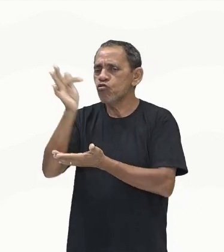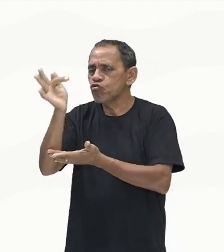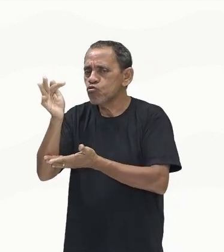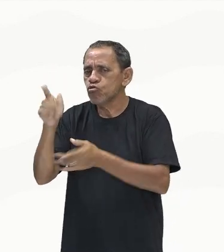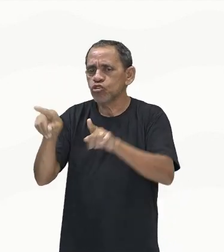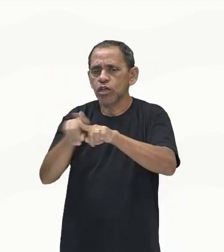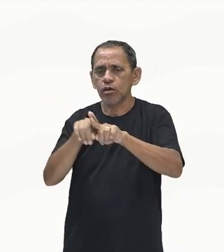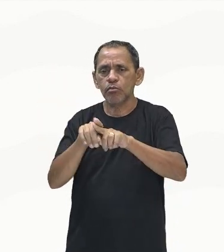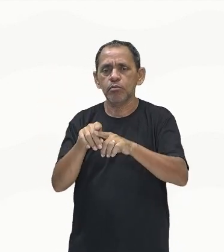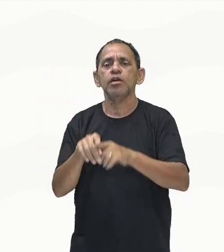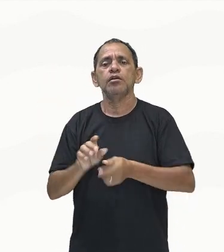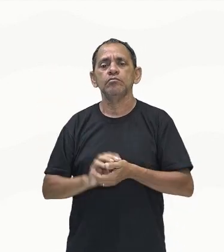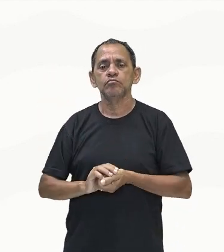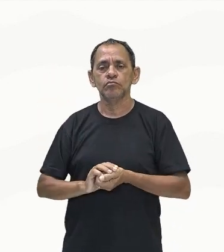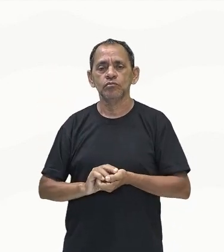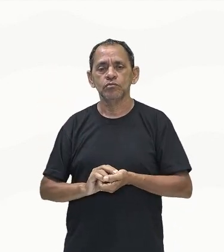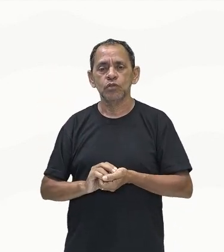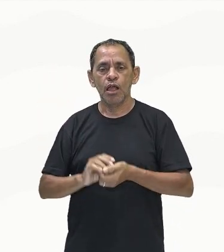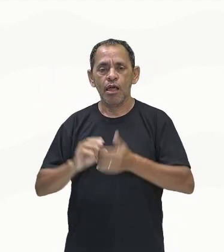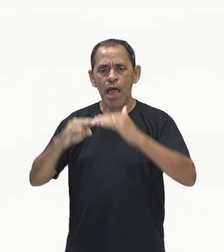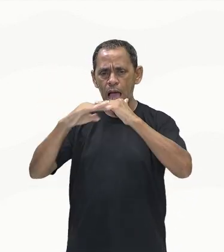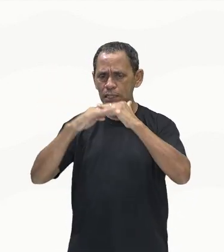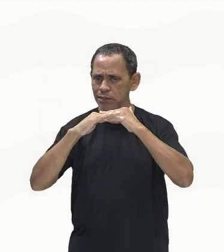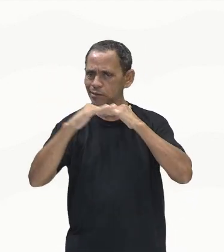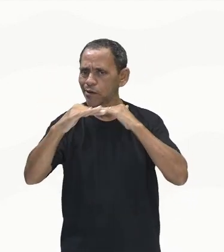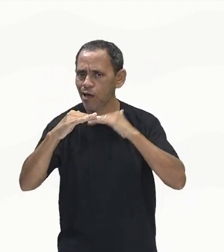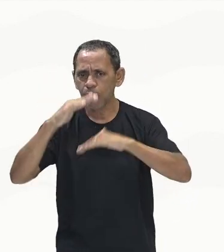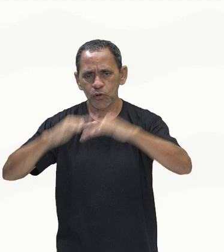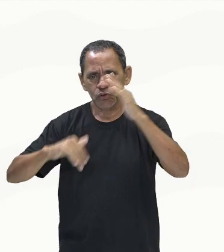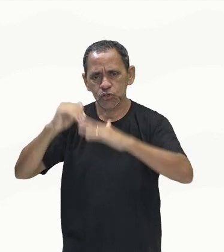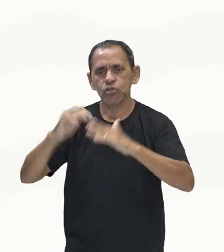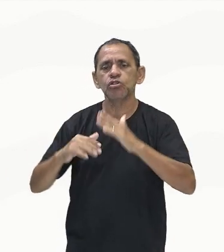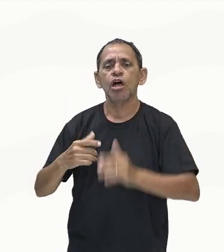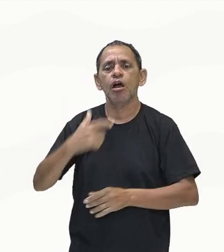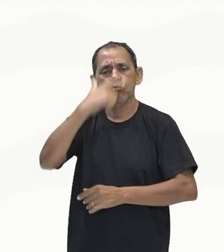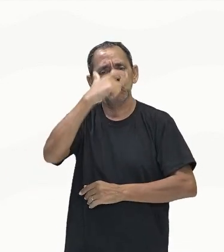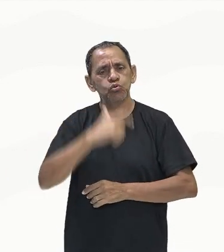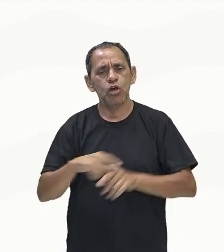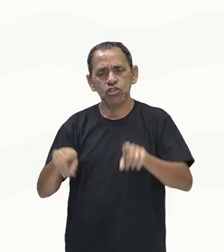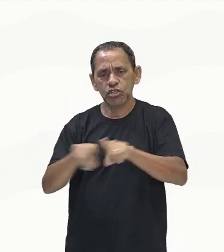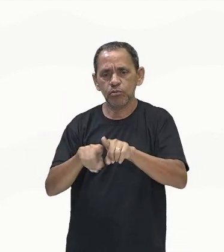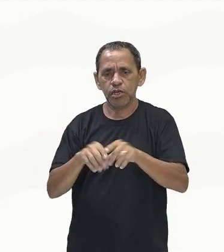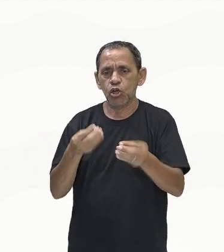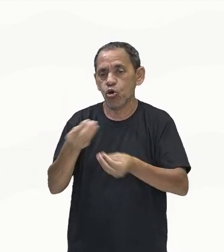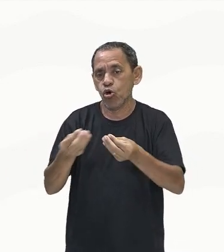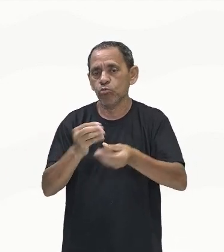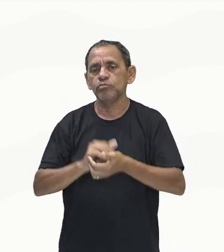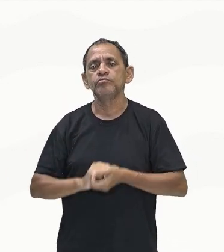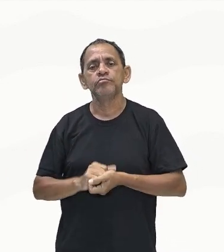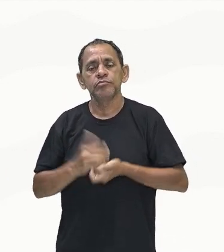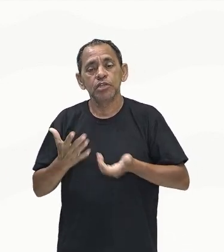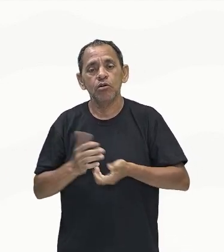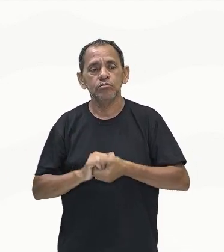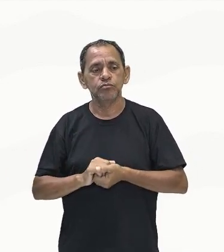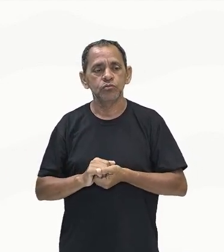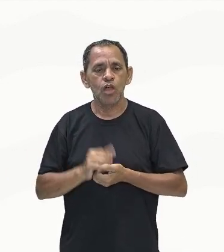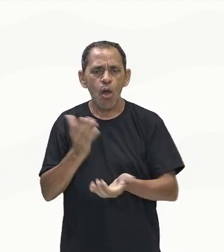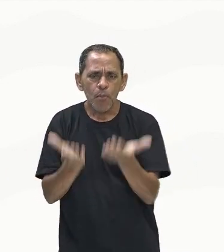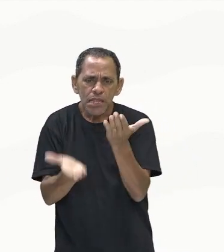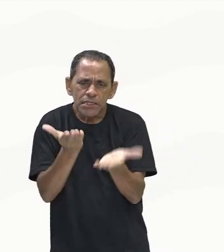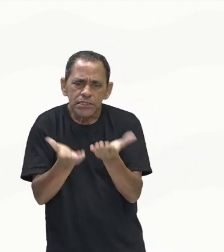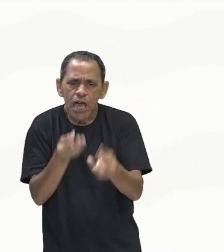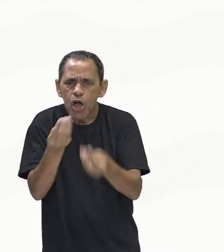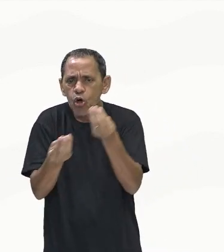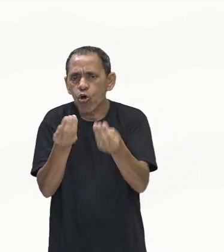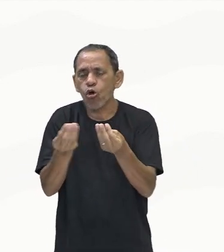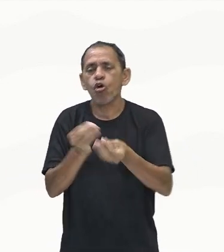os objetivos pessoais e profissionais, tá? Bom, o nome já ajuda, já sugere, né? E ele realmente